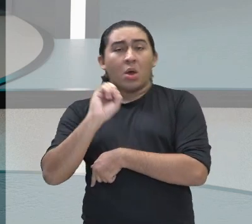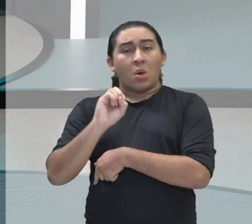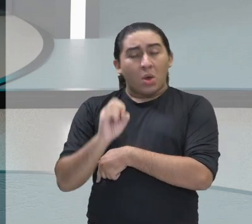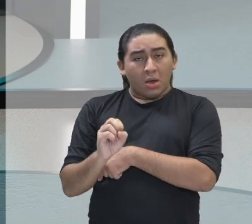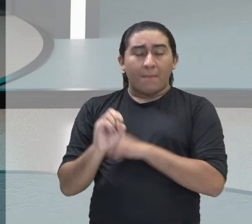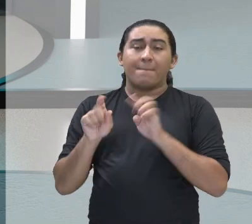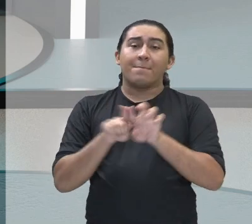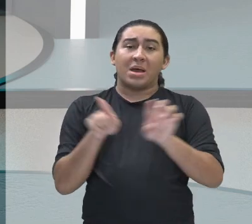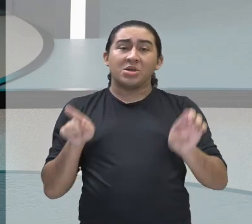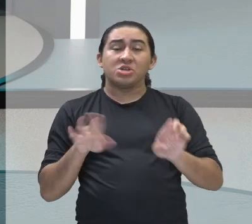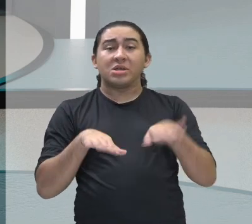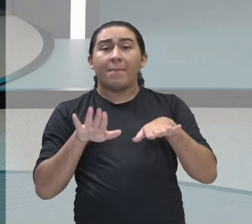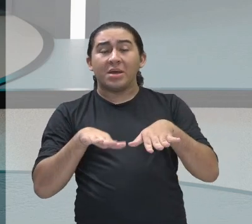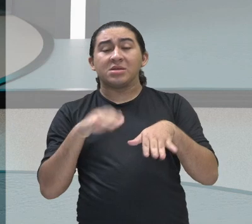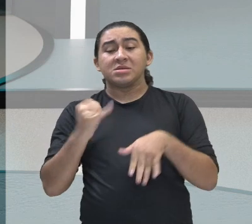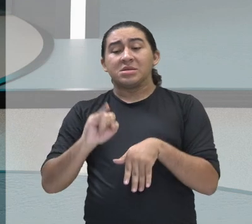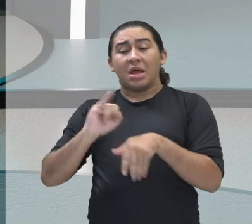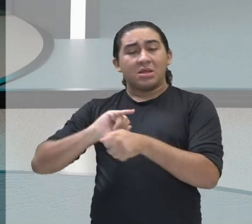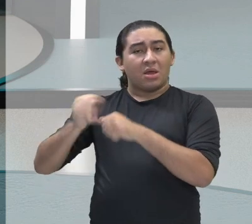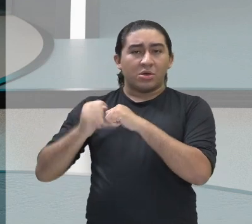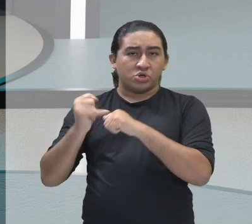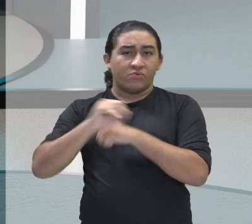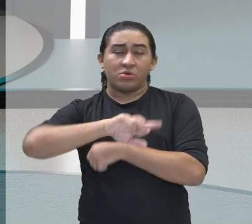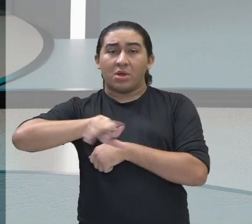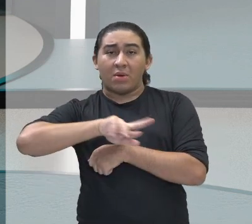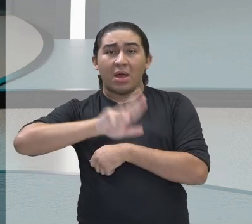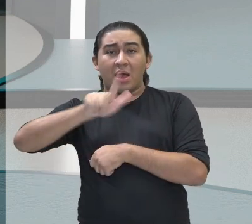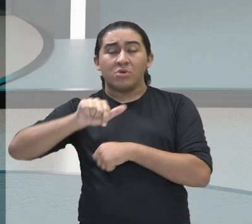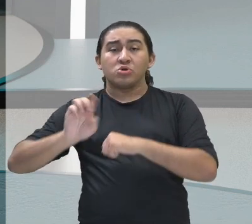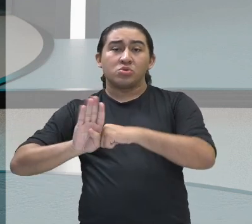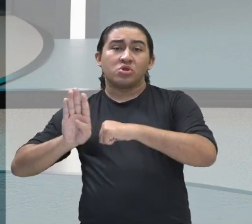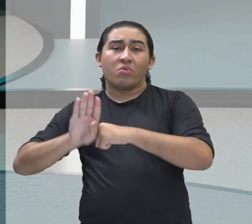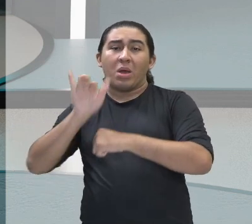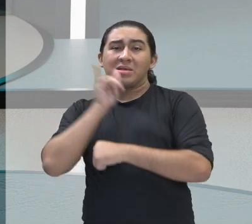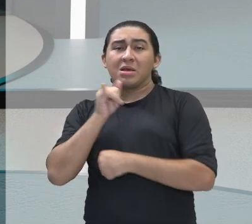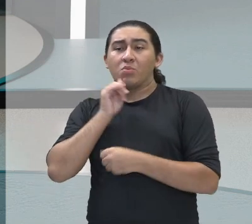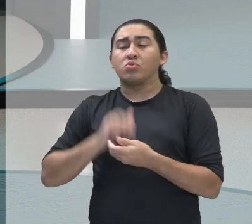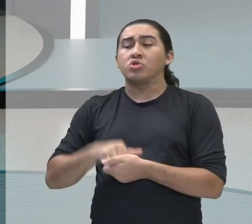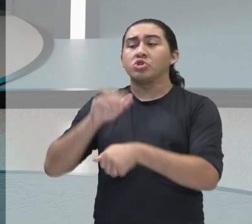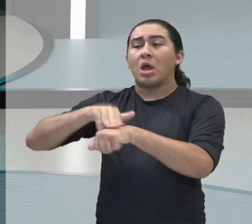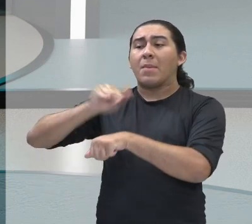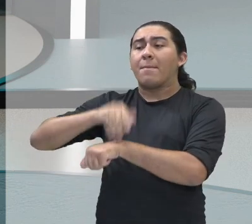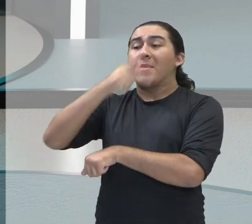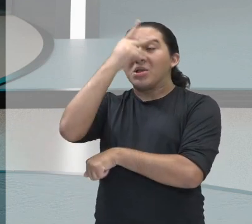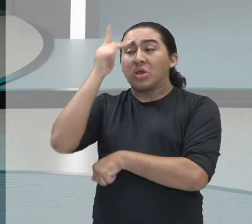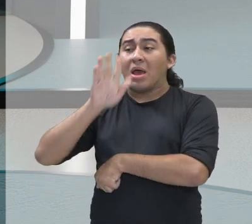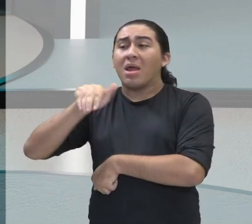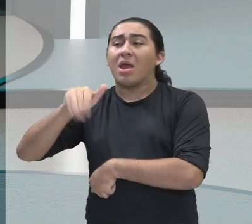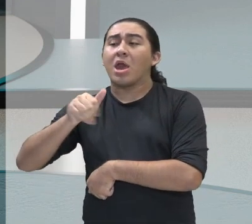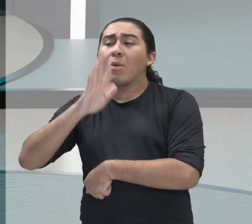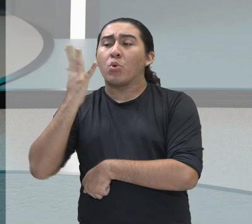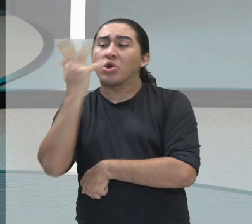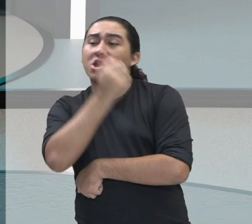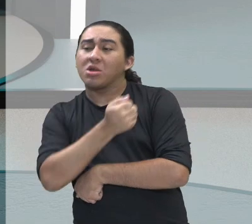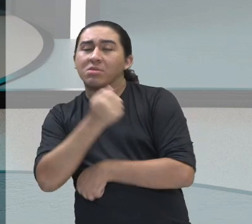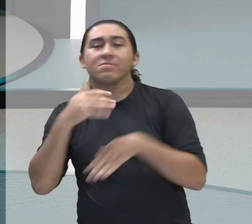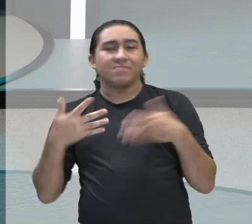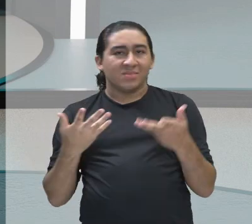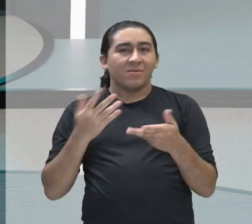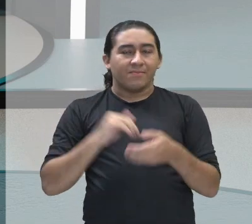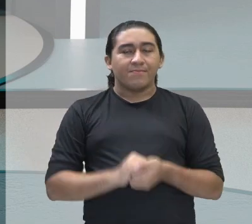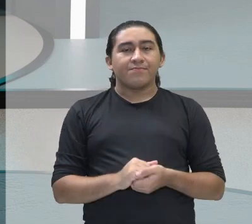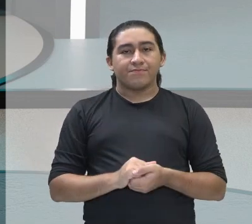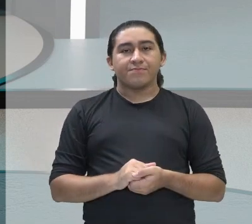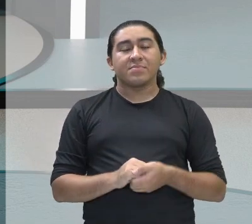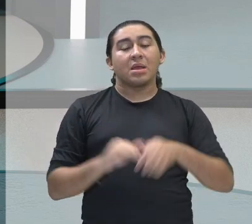não é mais um adjetivo, né? Ela é um substantivo, que eu estou chamando alguém, né? Então ele passa a ser um substantivo. Então, substantivo e adjetivo